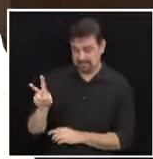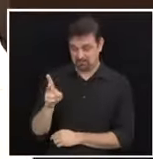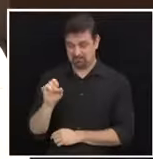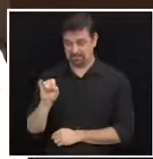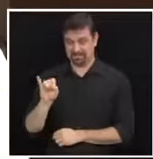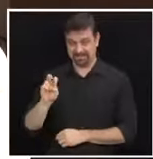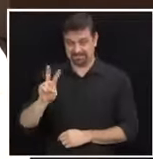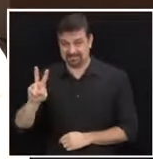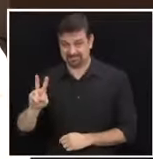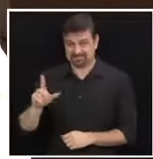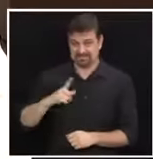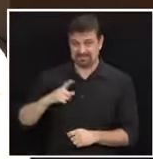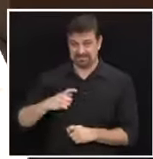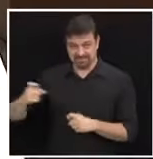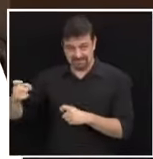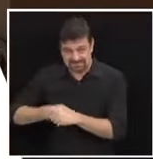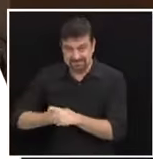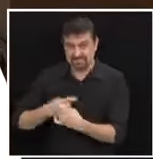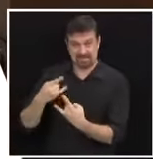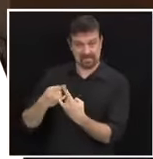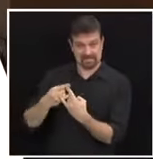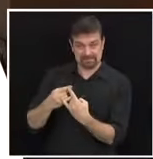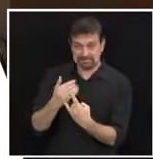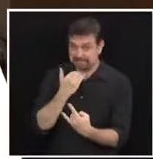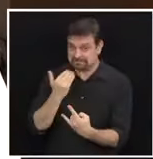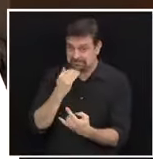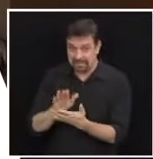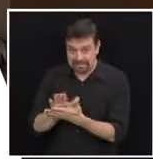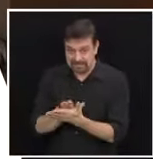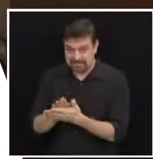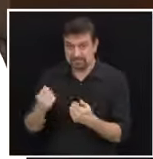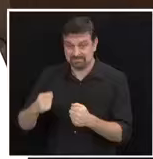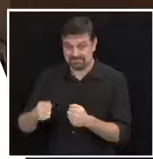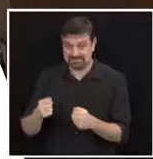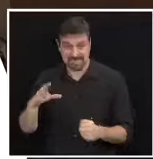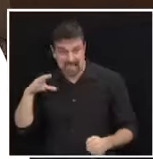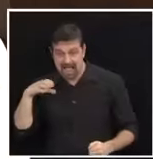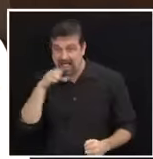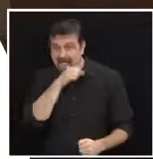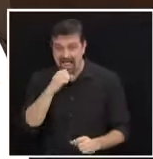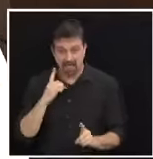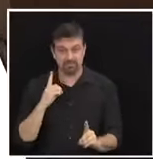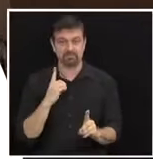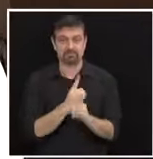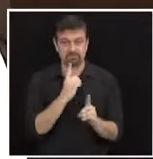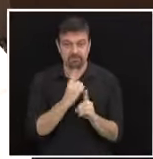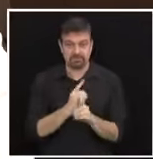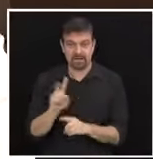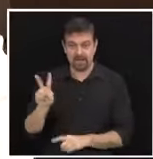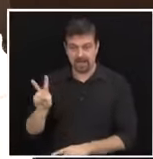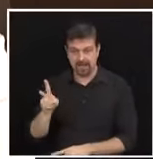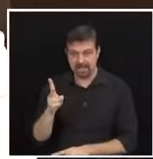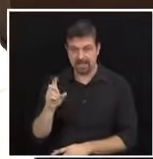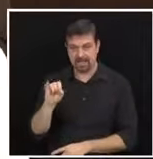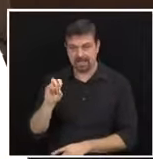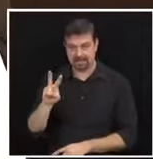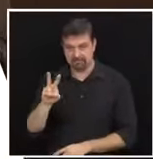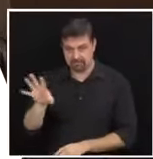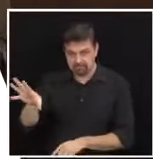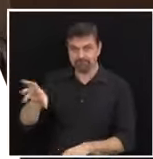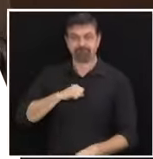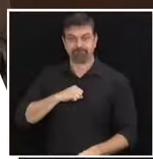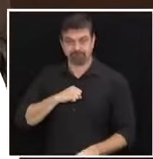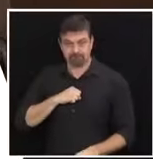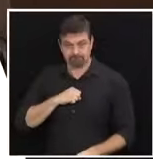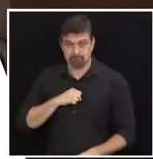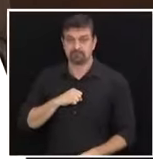possível relacionamento sem camisinha, importante logo fazer o teste e descobrir aí se você está correndo esse risco mesmo, se